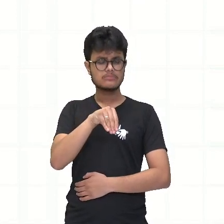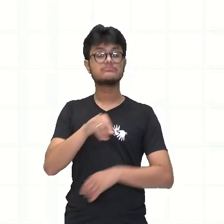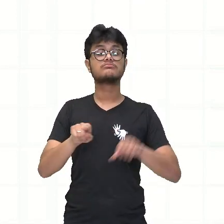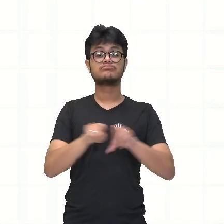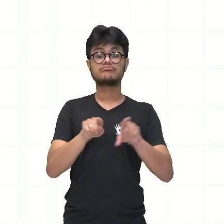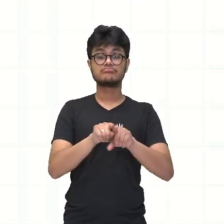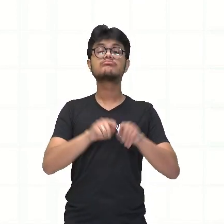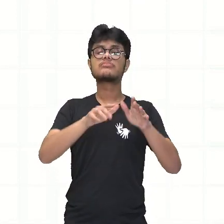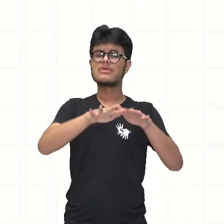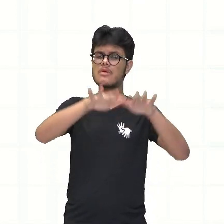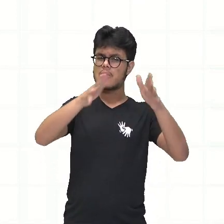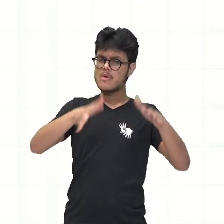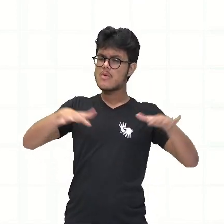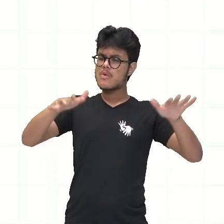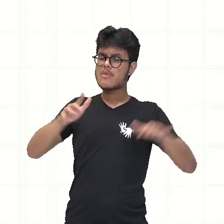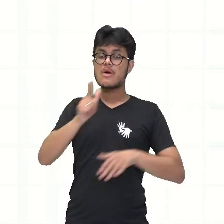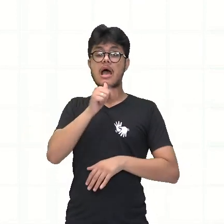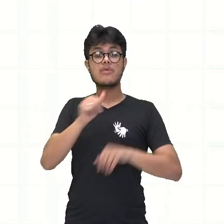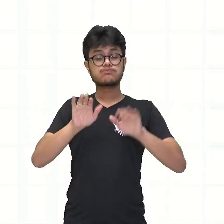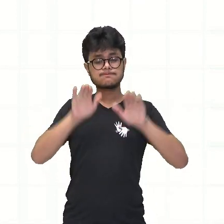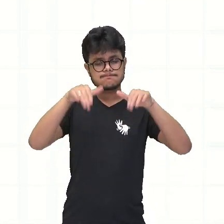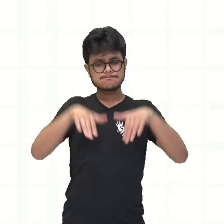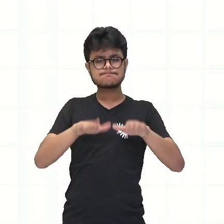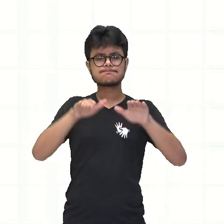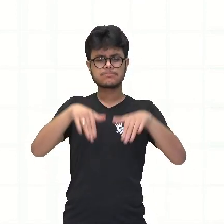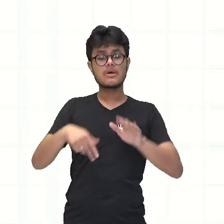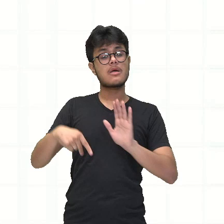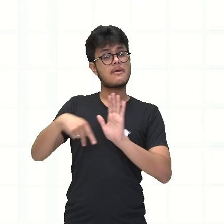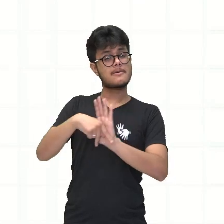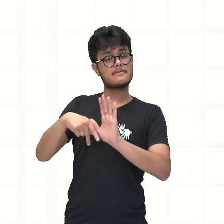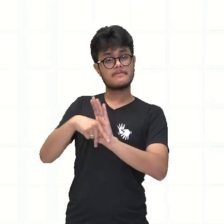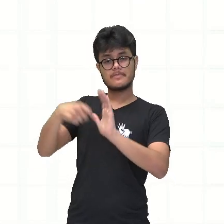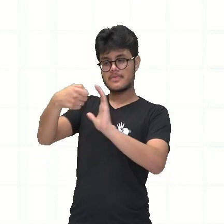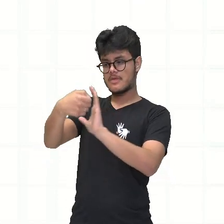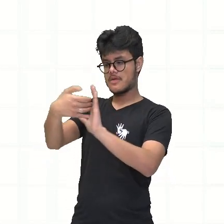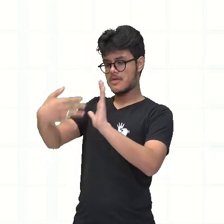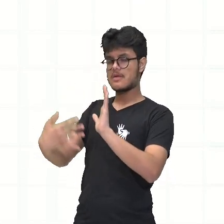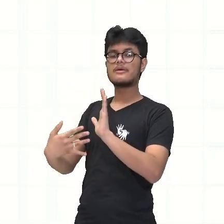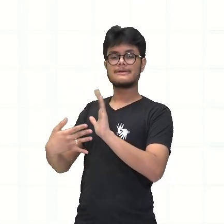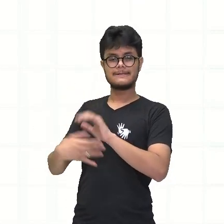uma característica muito própria, em que